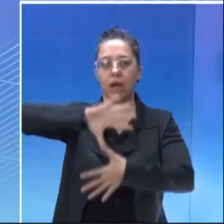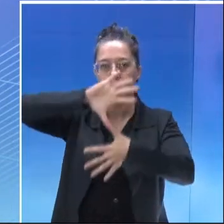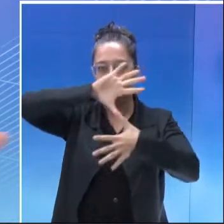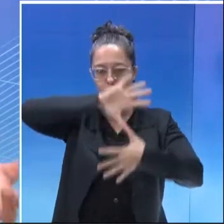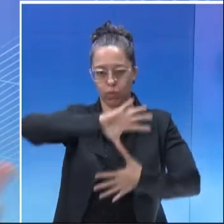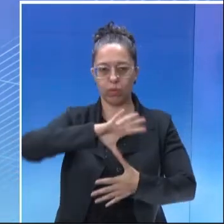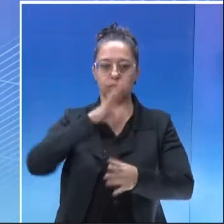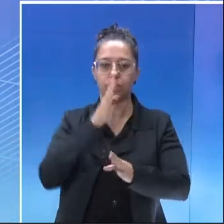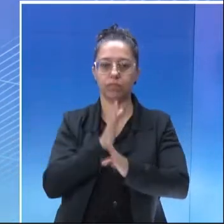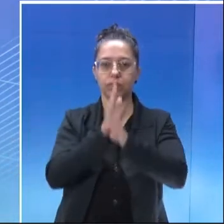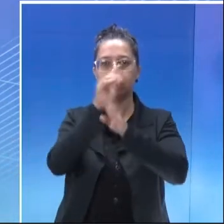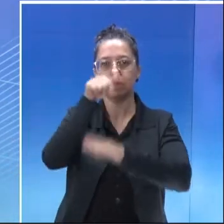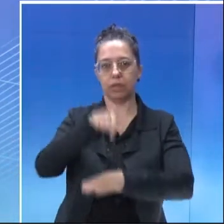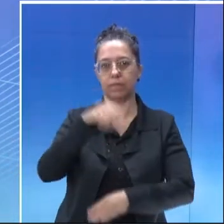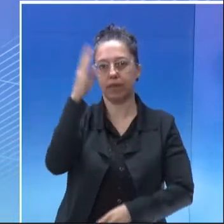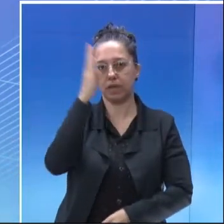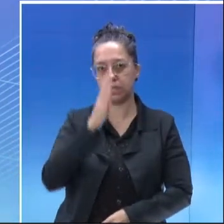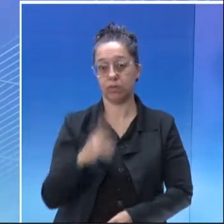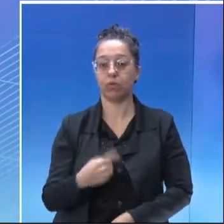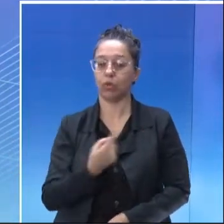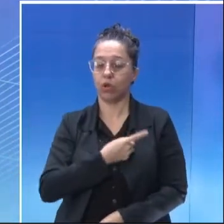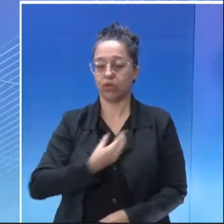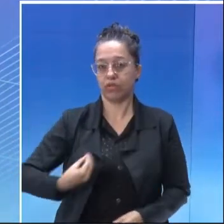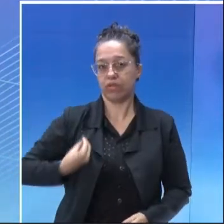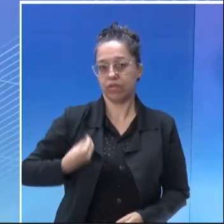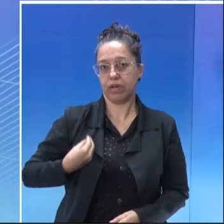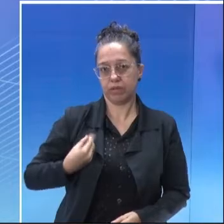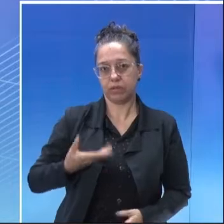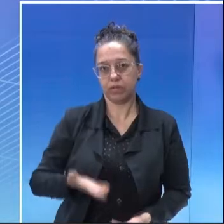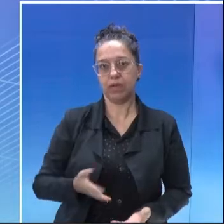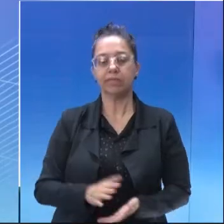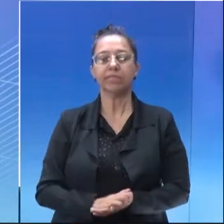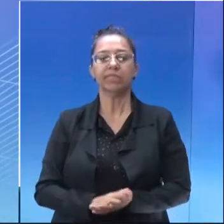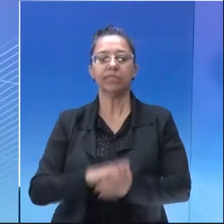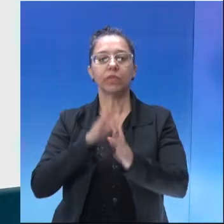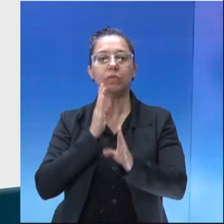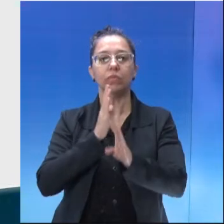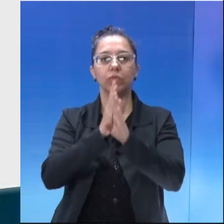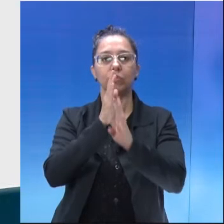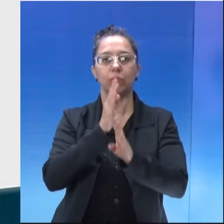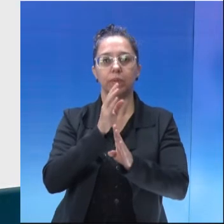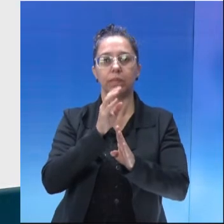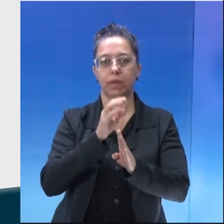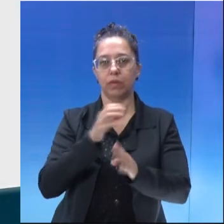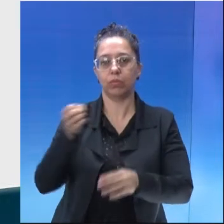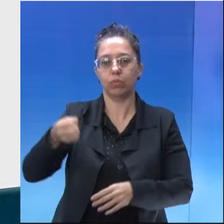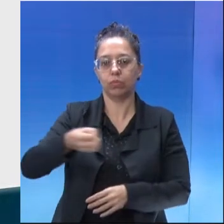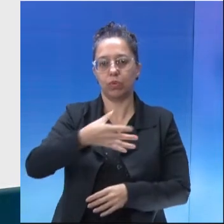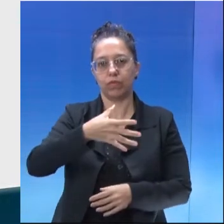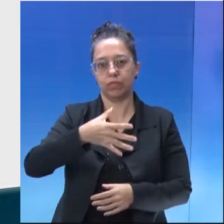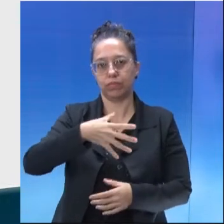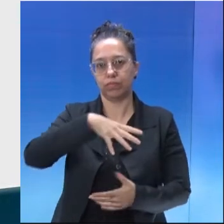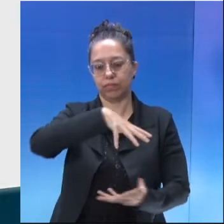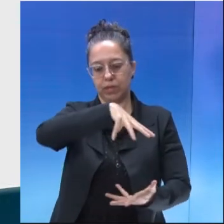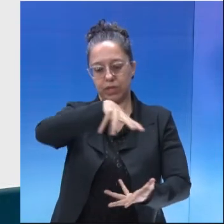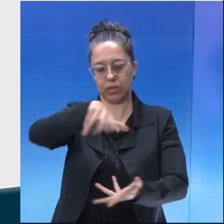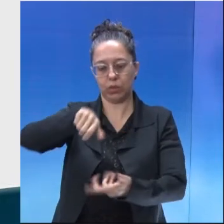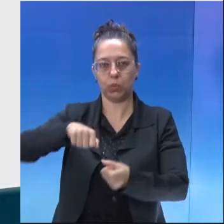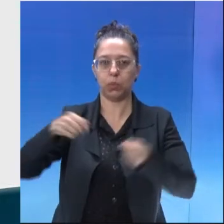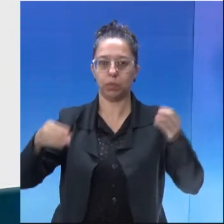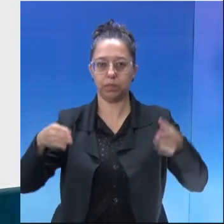somos o novo mundo, nós estamos aqui no Brasil. O descobrimento do novo mundo, que também é conhecido como as grandes